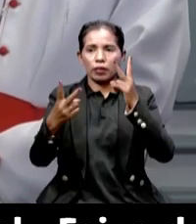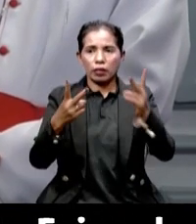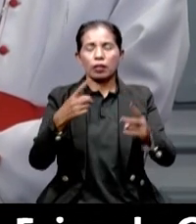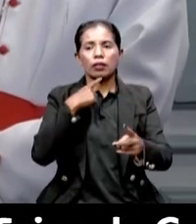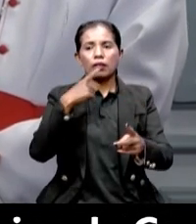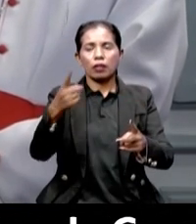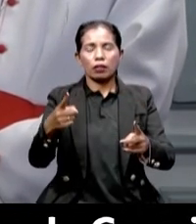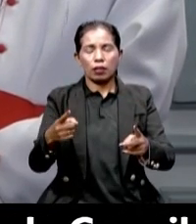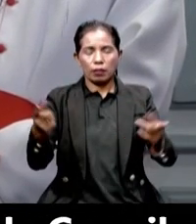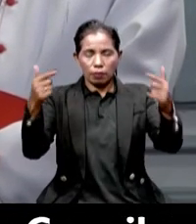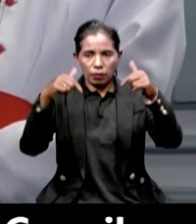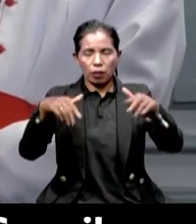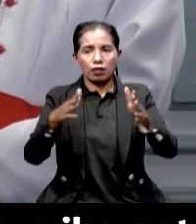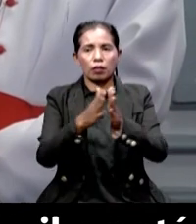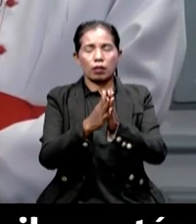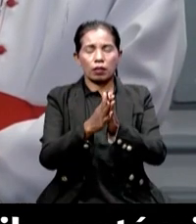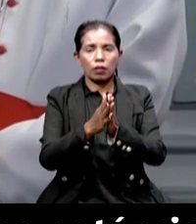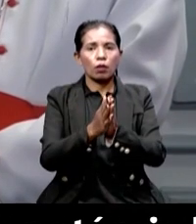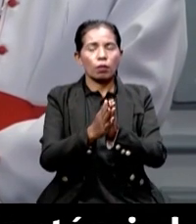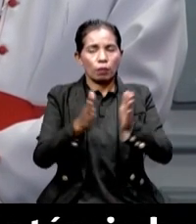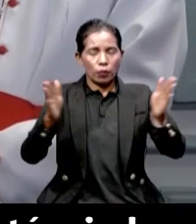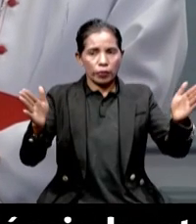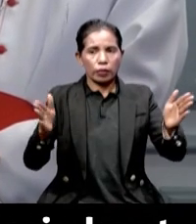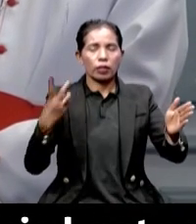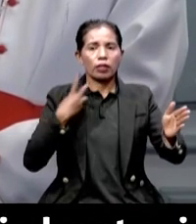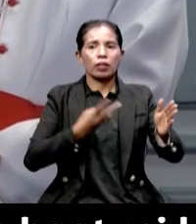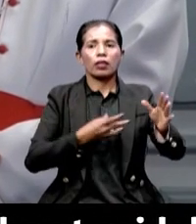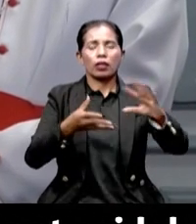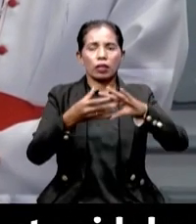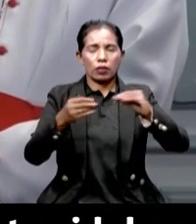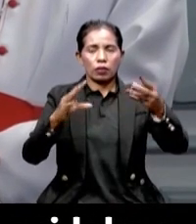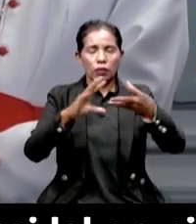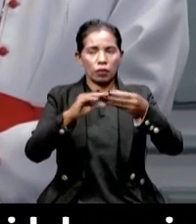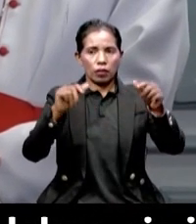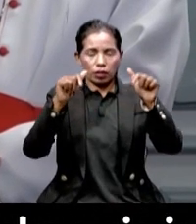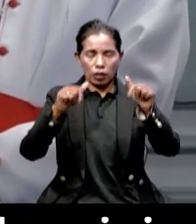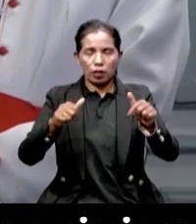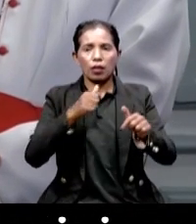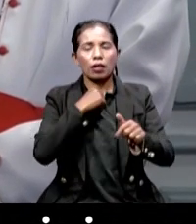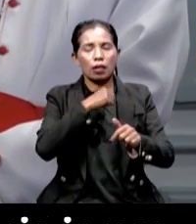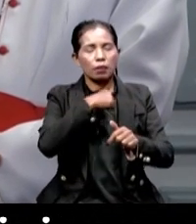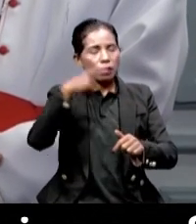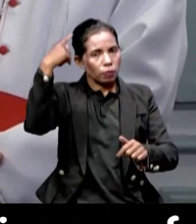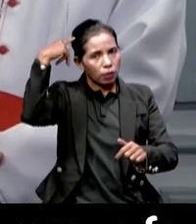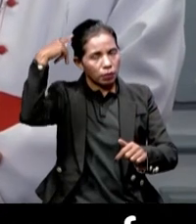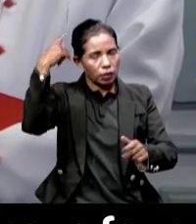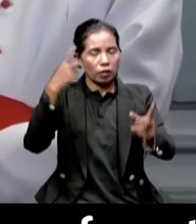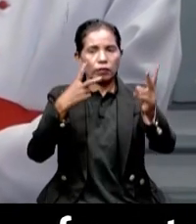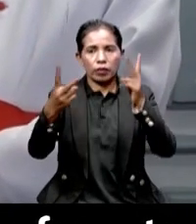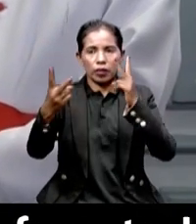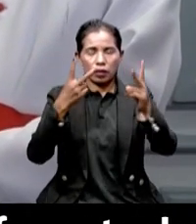evento diplomático e bótlio e aí tem história, mas que né, a meu Papa né, visita